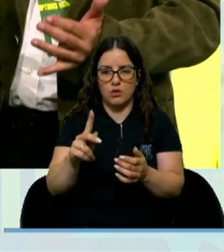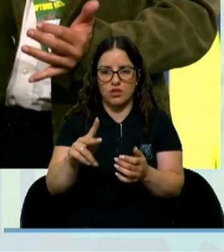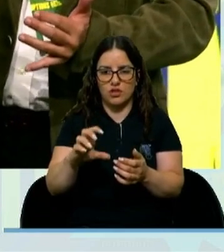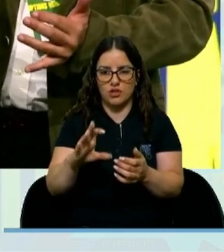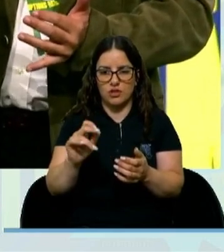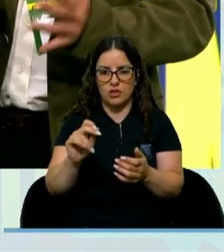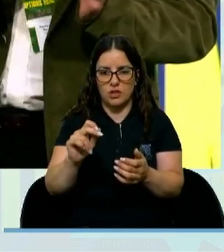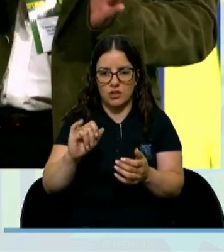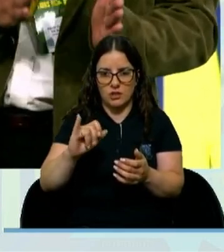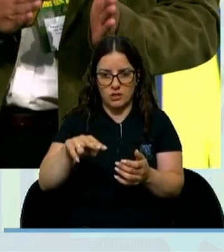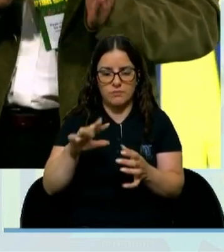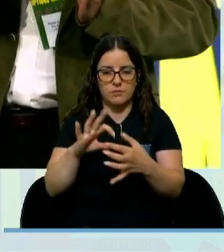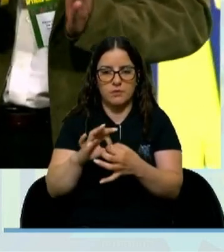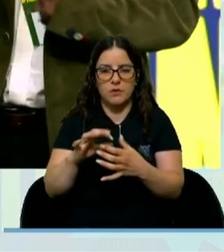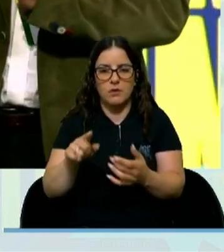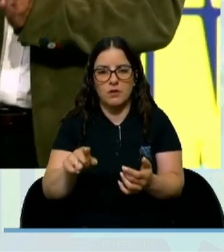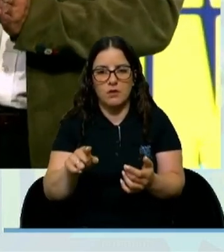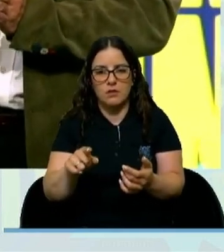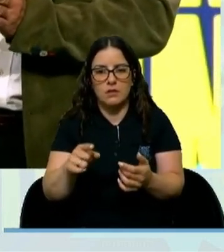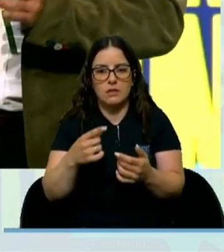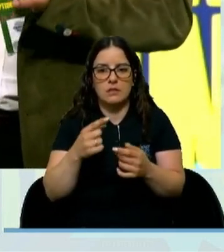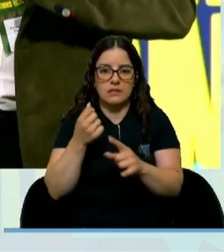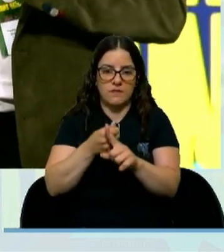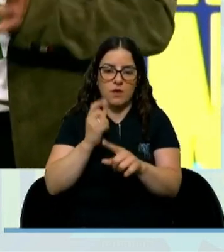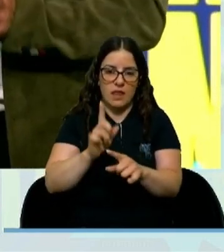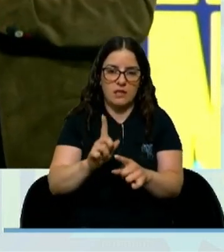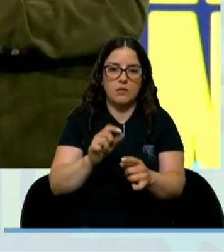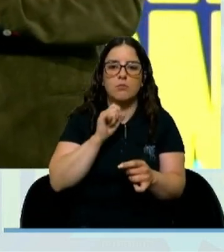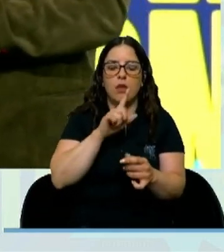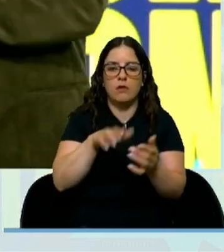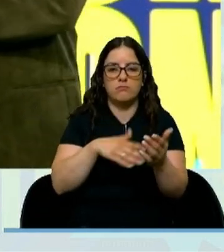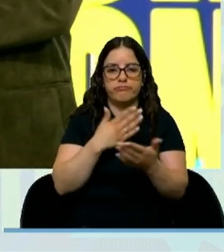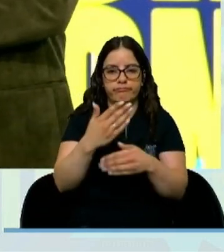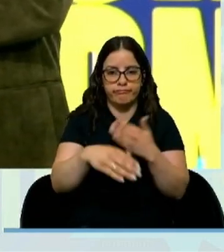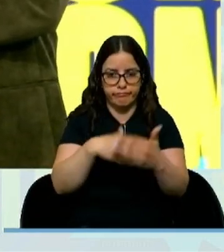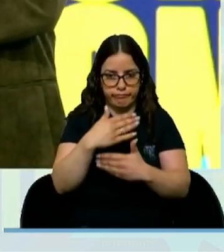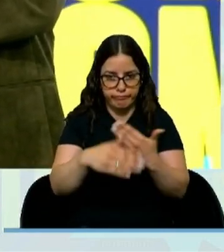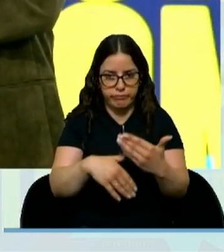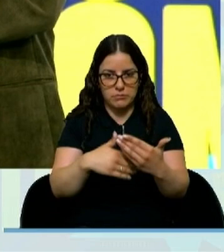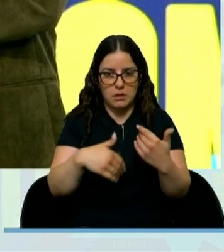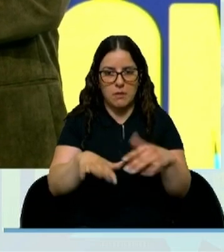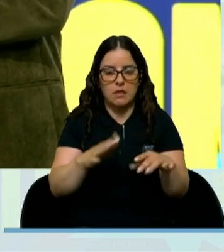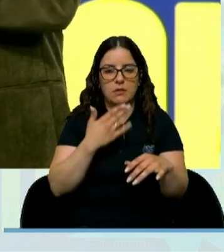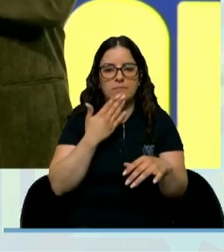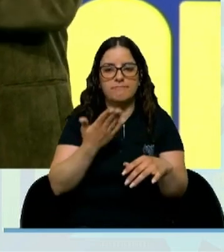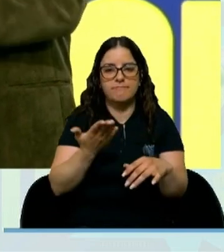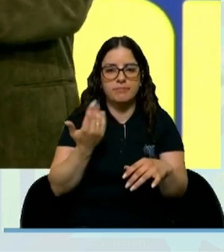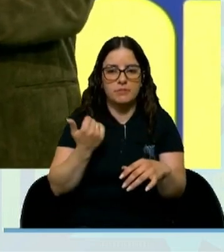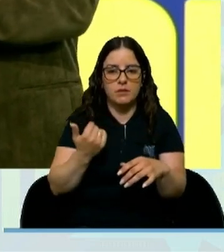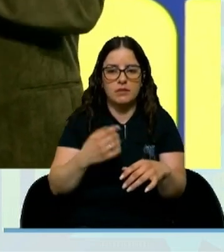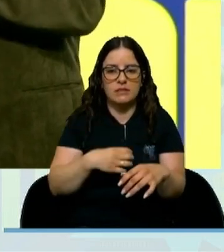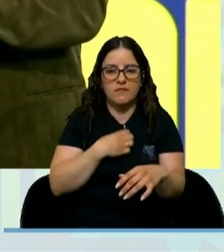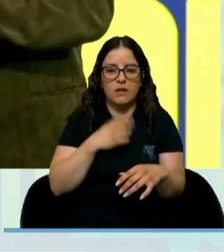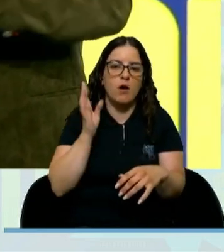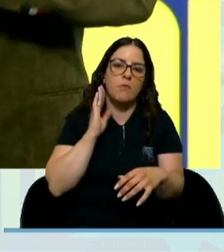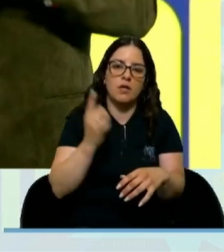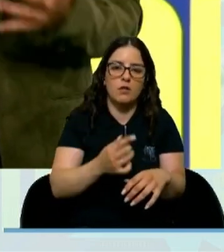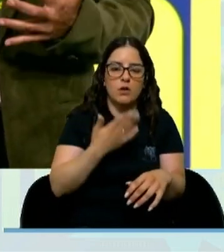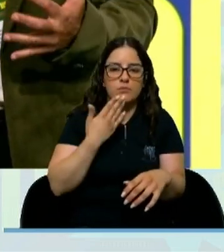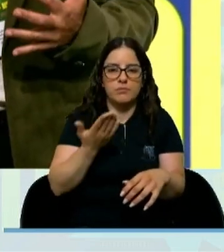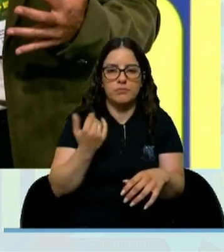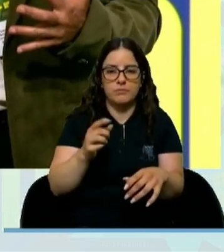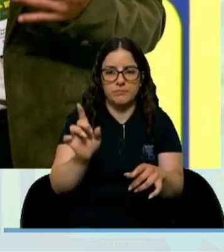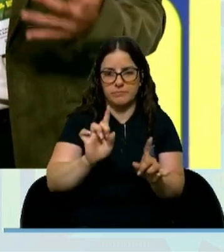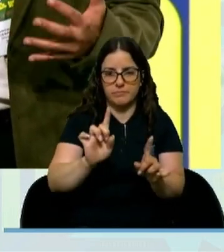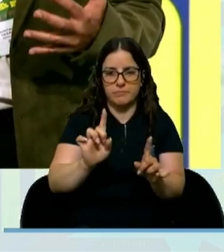Posso avançar que o facto de poder ser anónima não quer dizer que tenha que o ser. Nós temos forma de utilizar toda